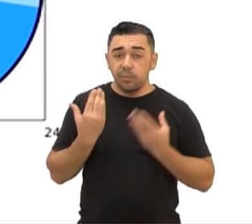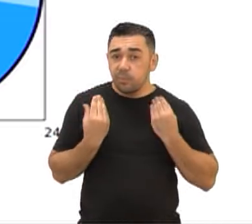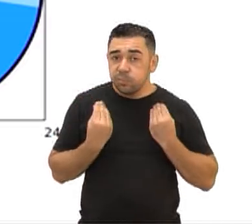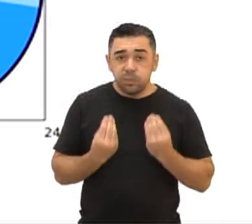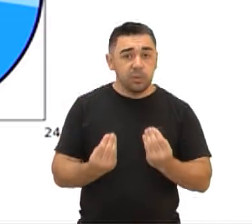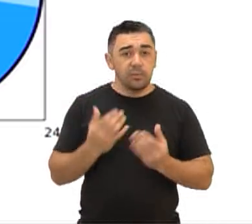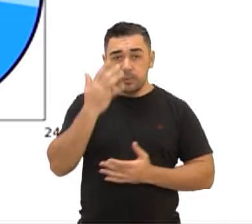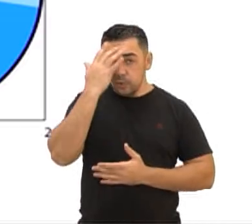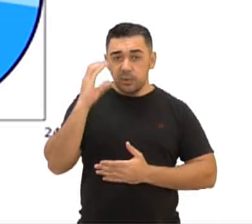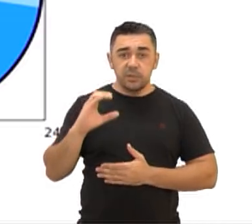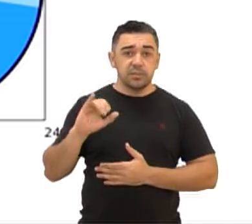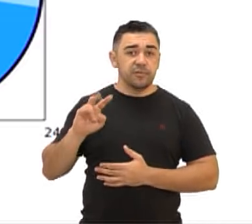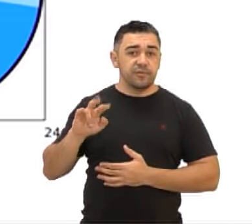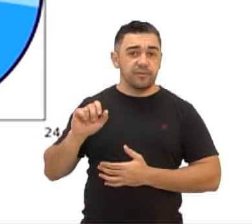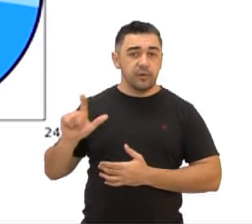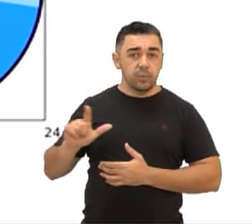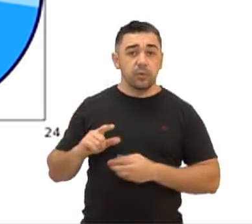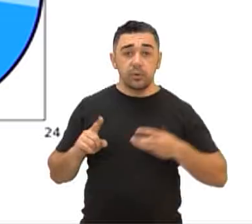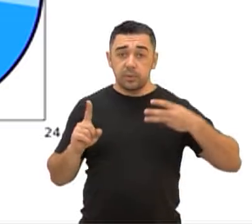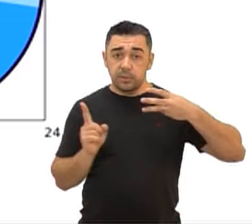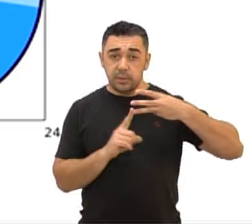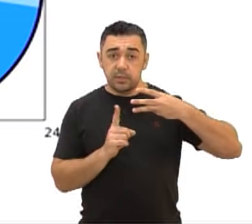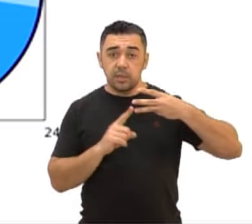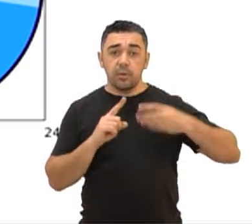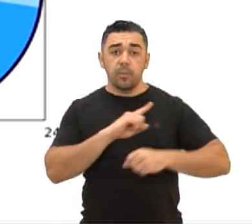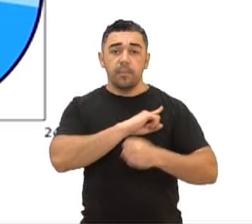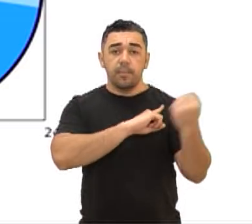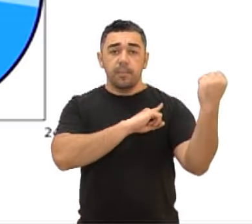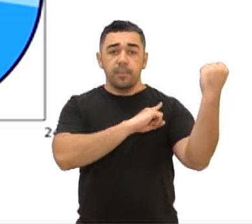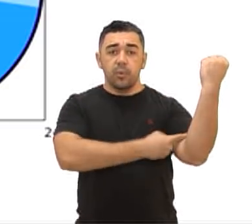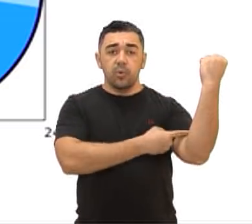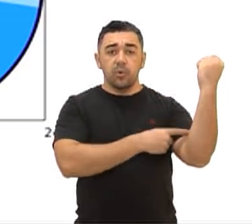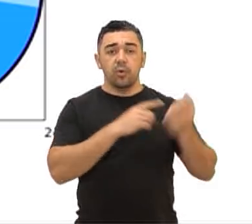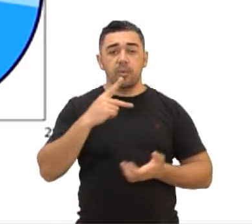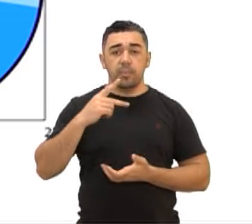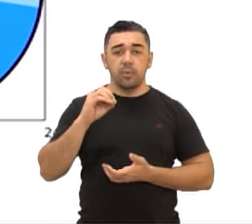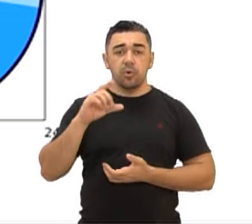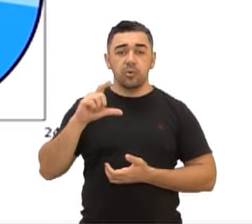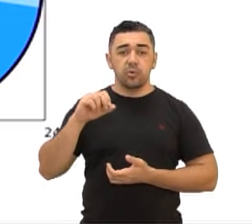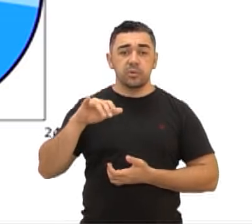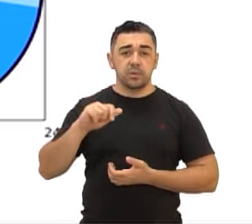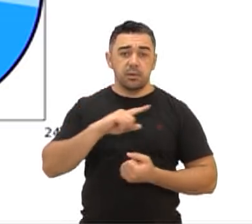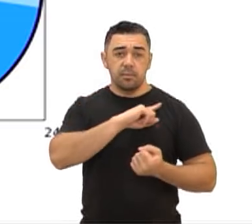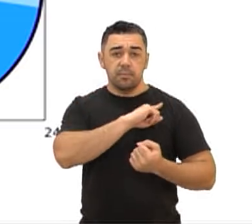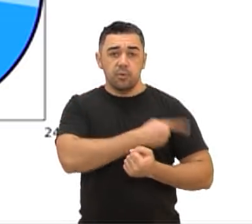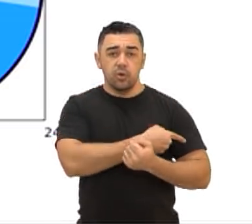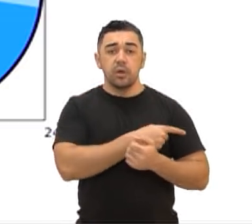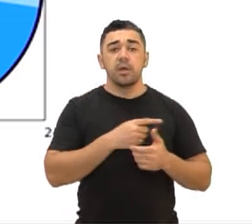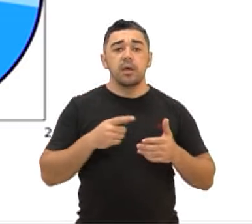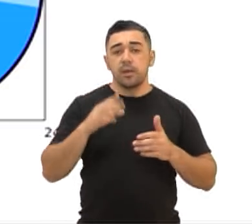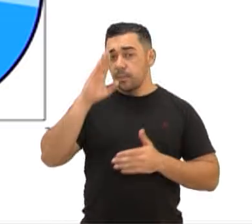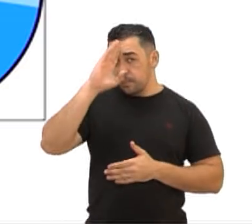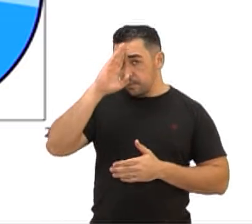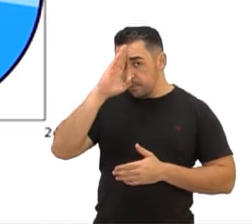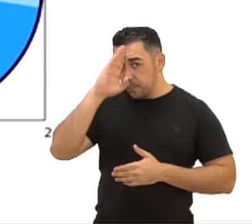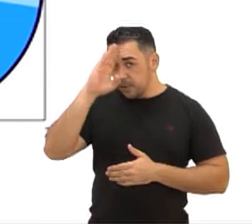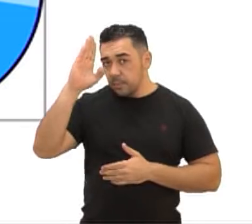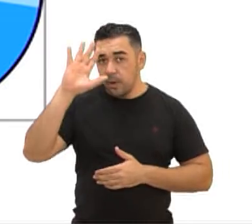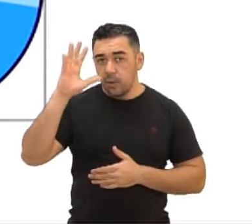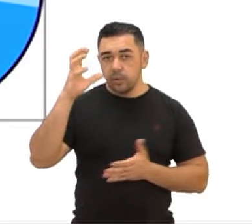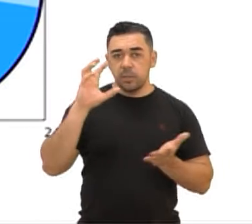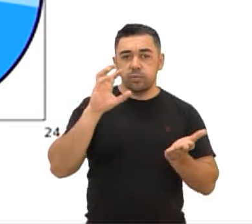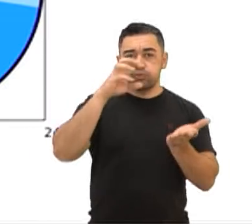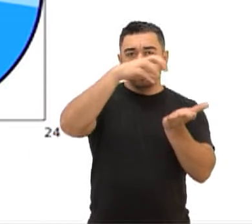mortos. E no terceiro país colocado, a Polônia, o principal país vítima daquele